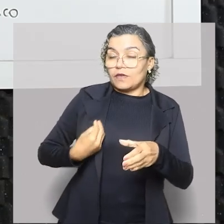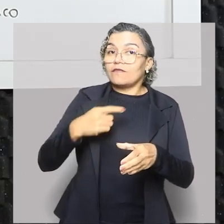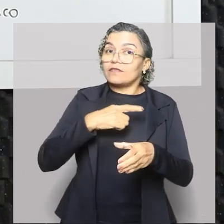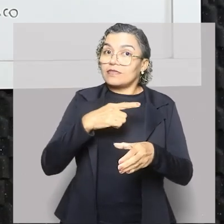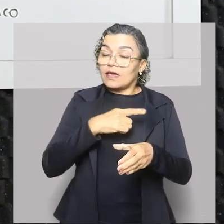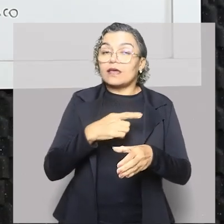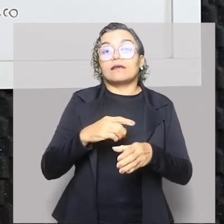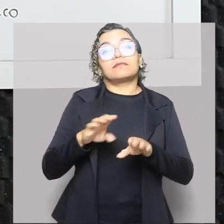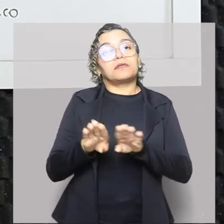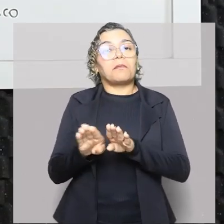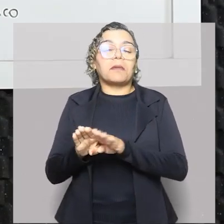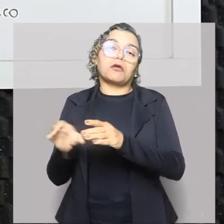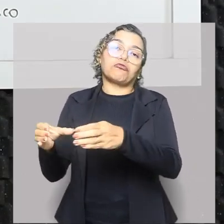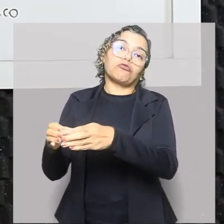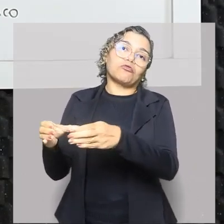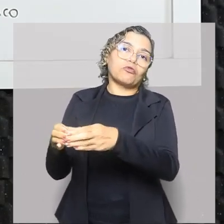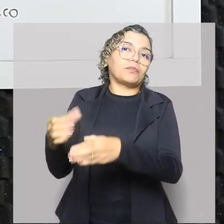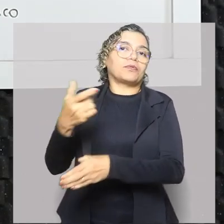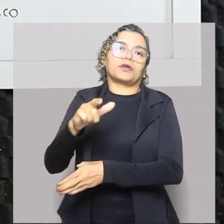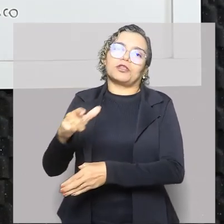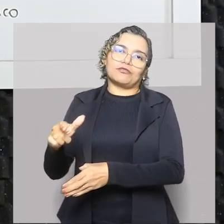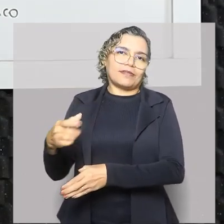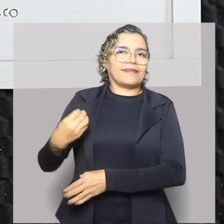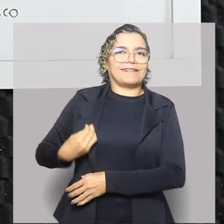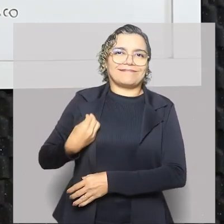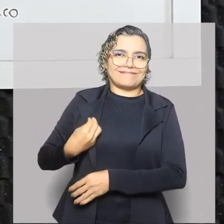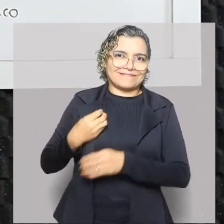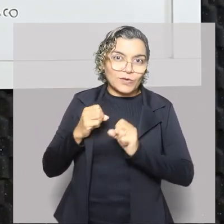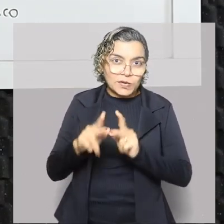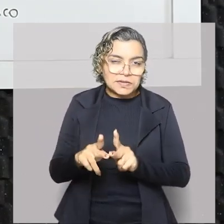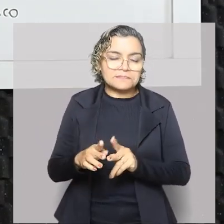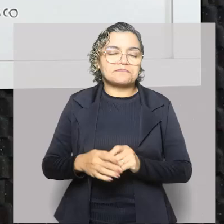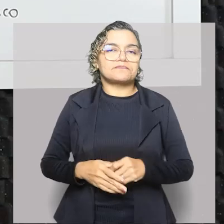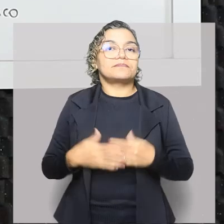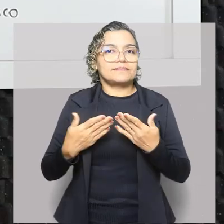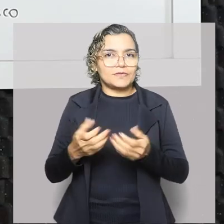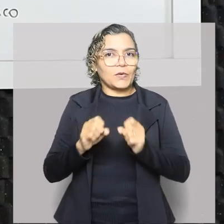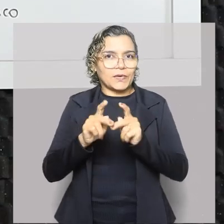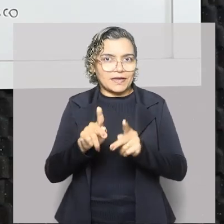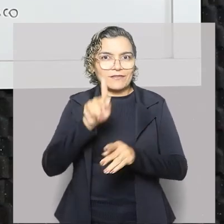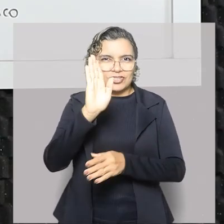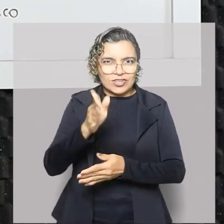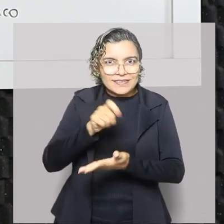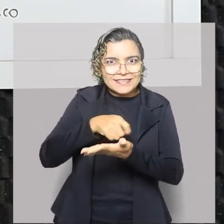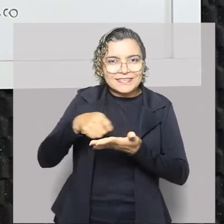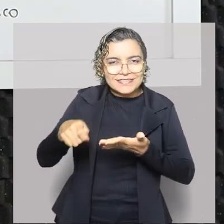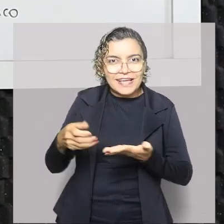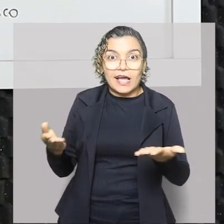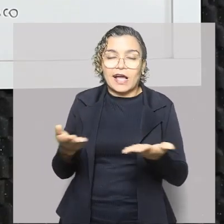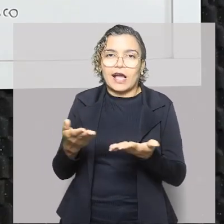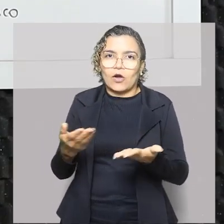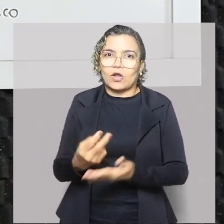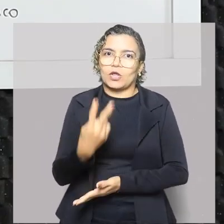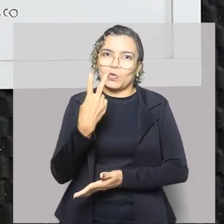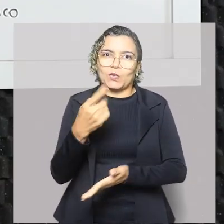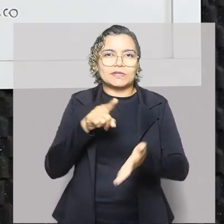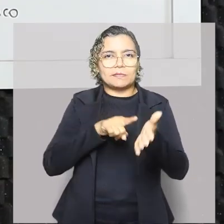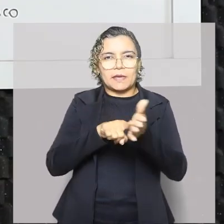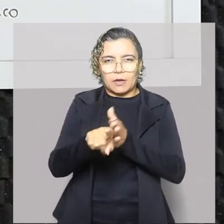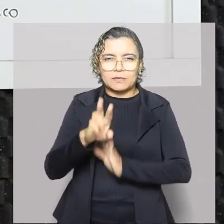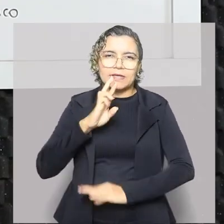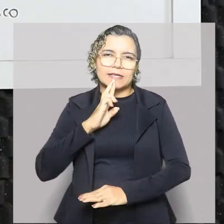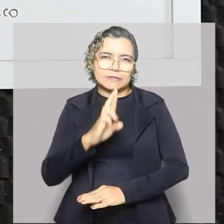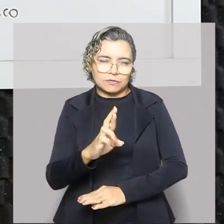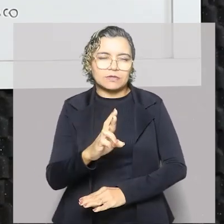vivos, como de organismos que não seriam considerados vivos, certo? Então, ok, tudo anotado? Vamos responder duas questõezinhas, só para a